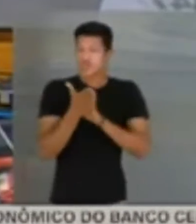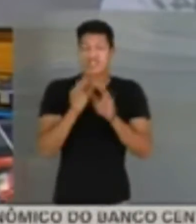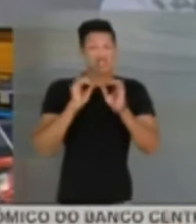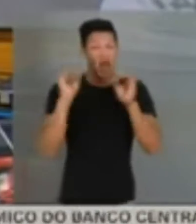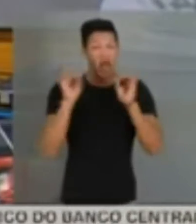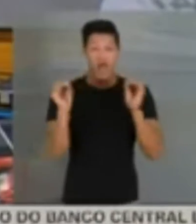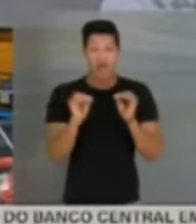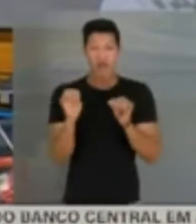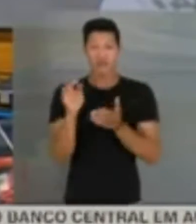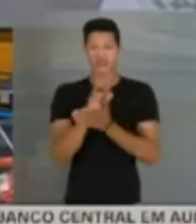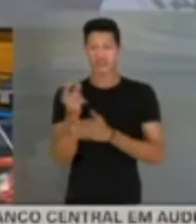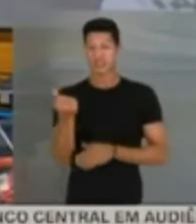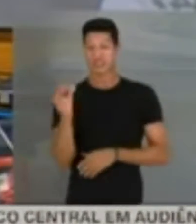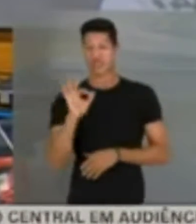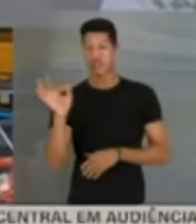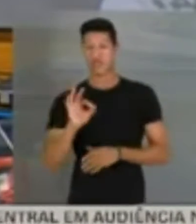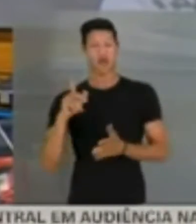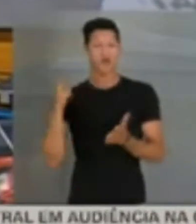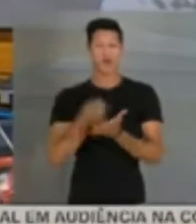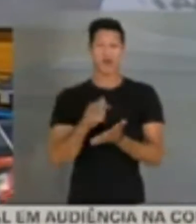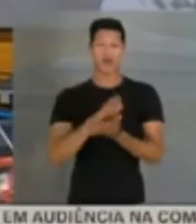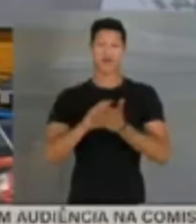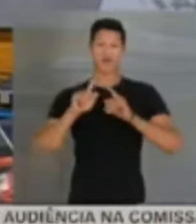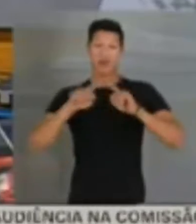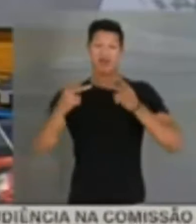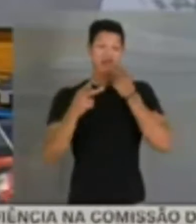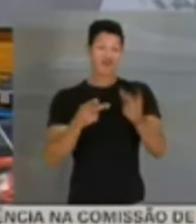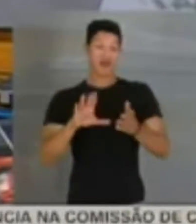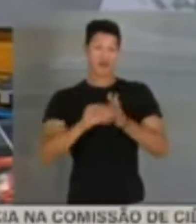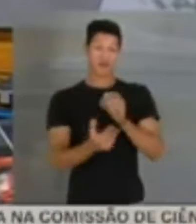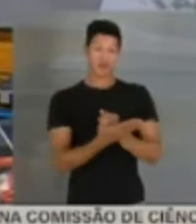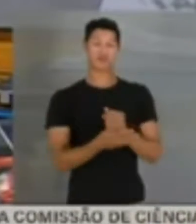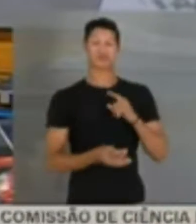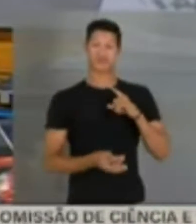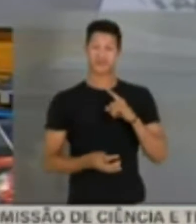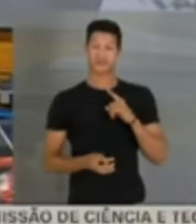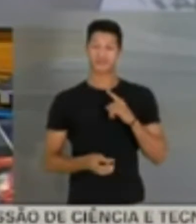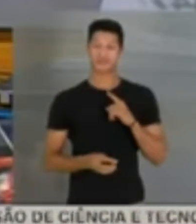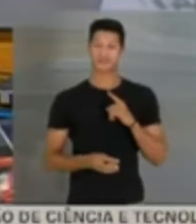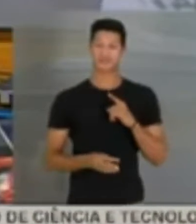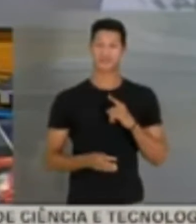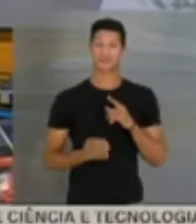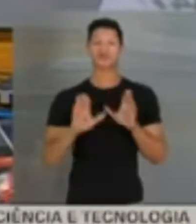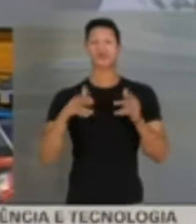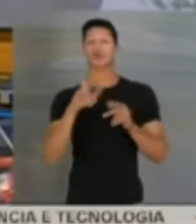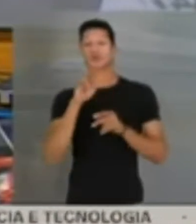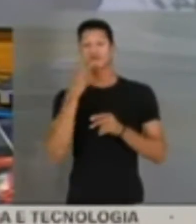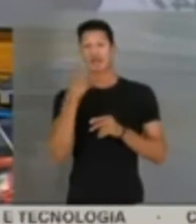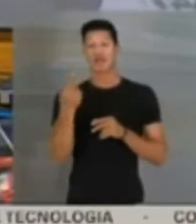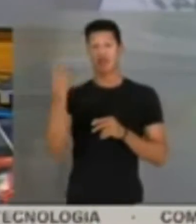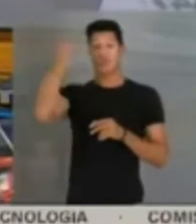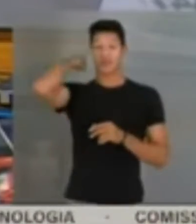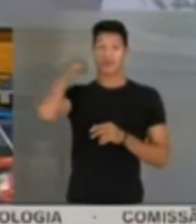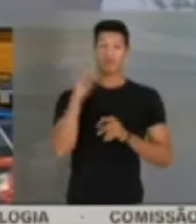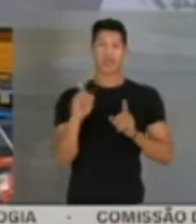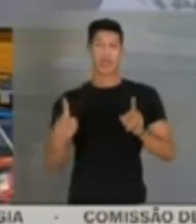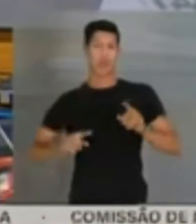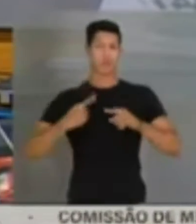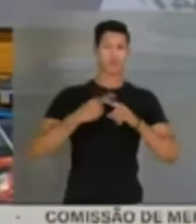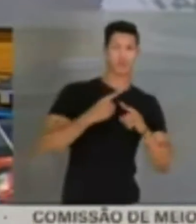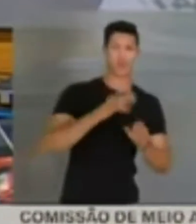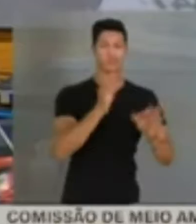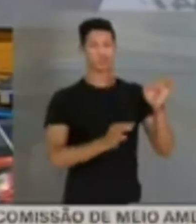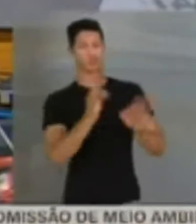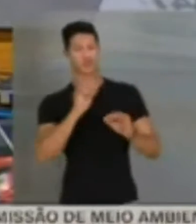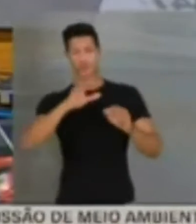evidência, nenhum centavo de real pago, mas fala em corrupção. E aí quando vão falar do passado, não, porque